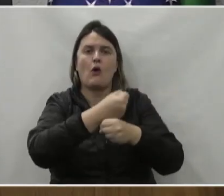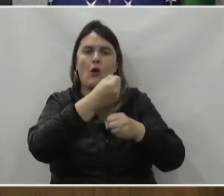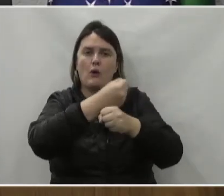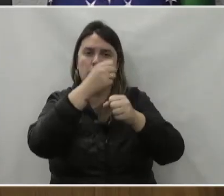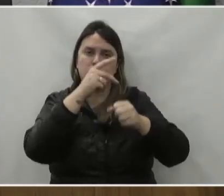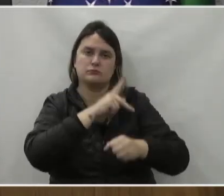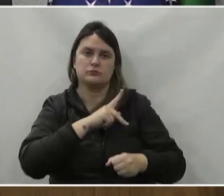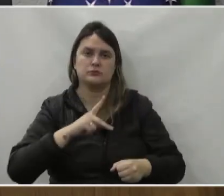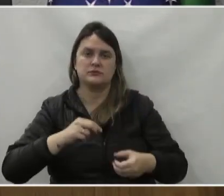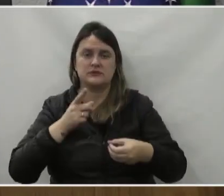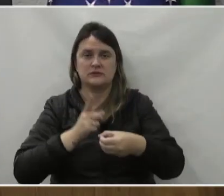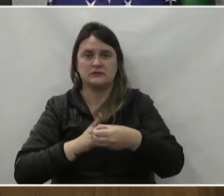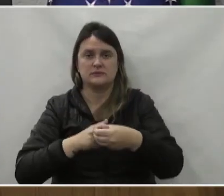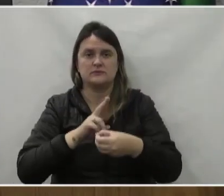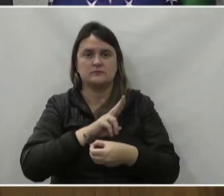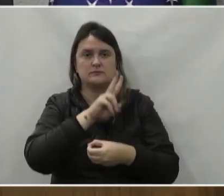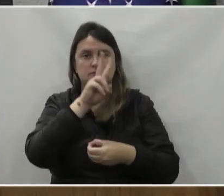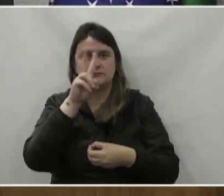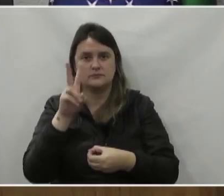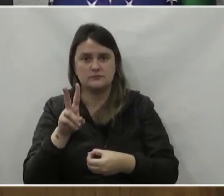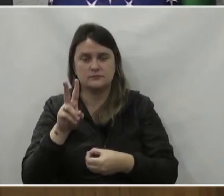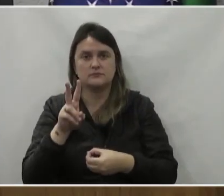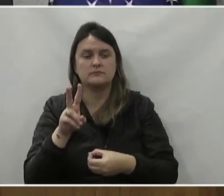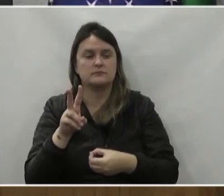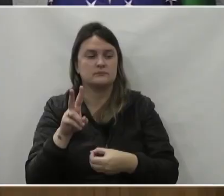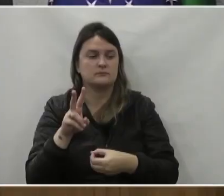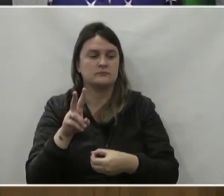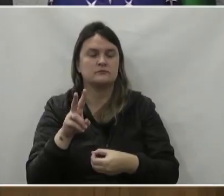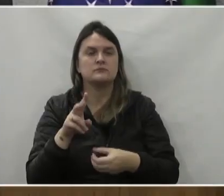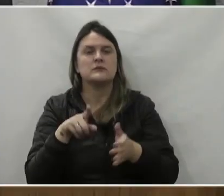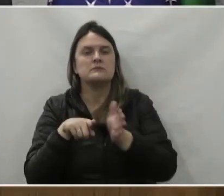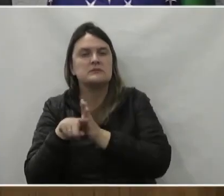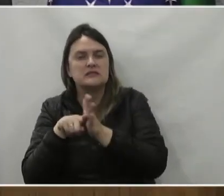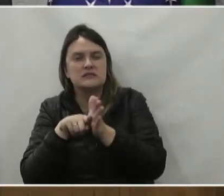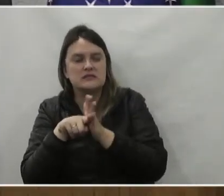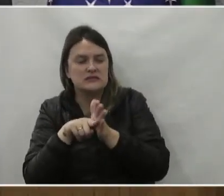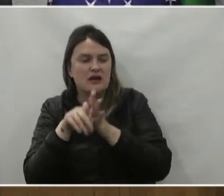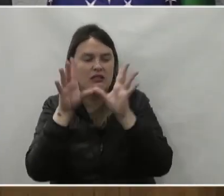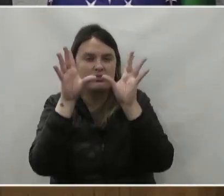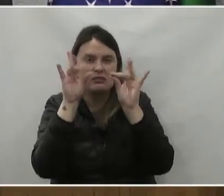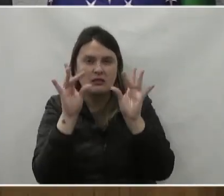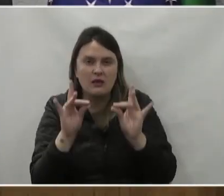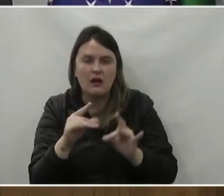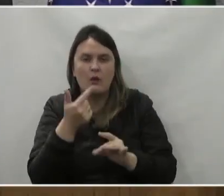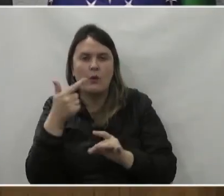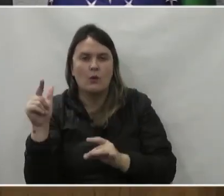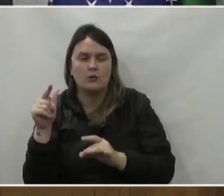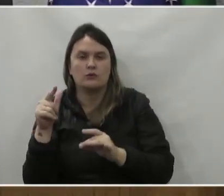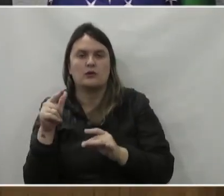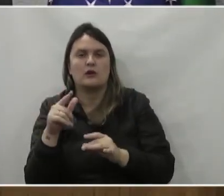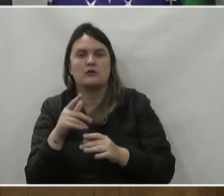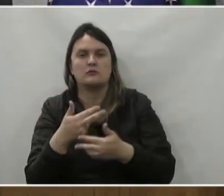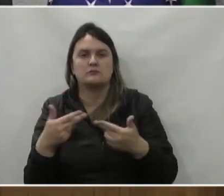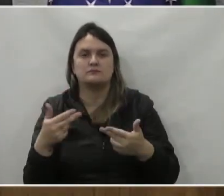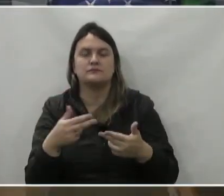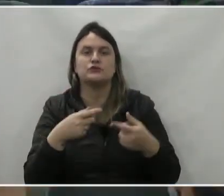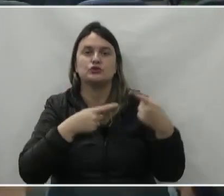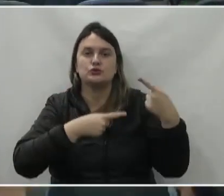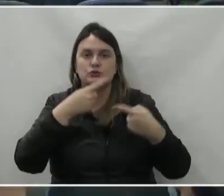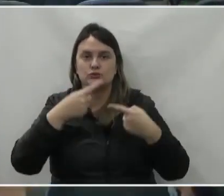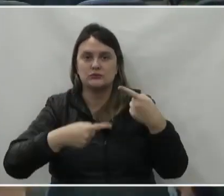públicas do município de União da Vitória para consulta de informações detalhadas e da outras providências. Em